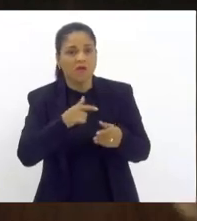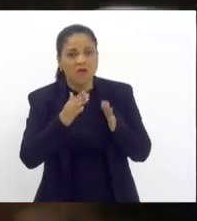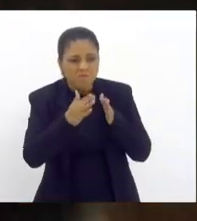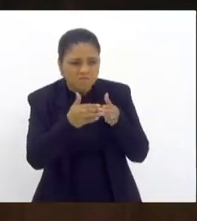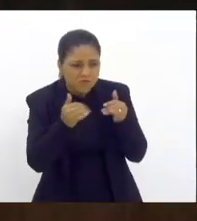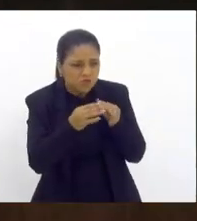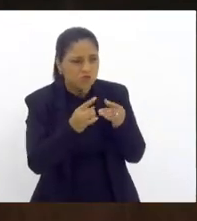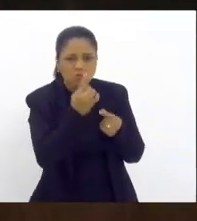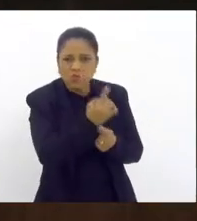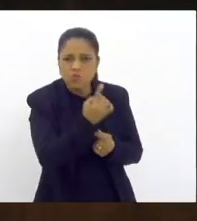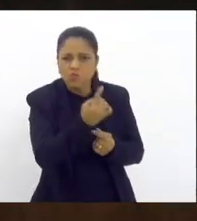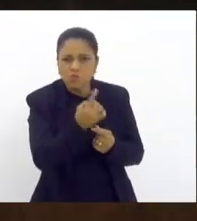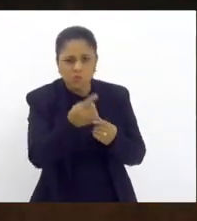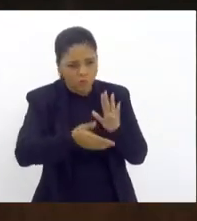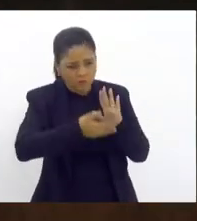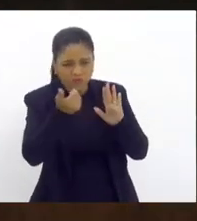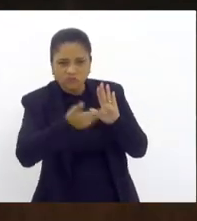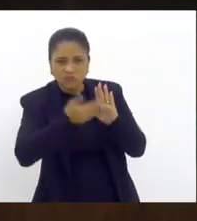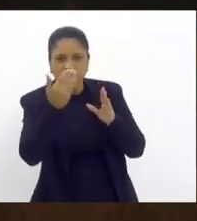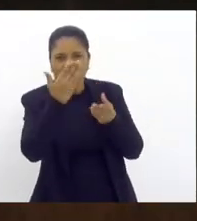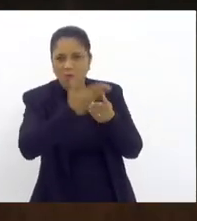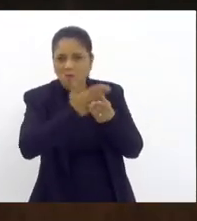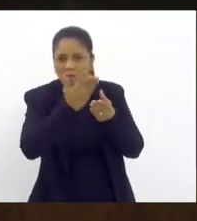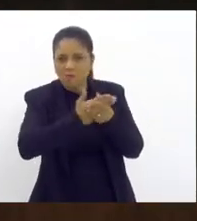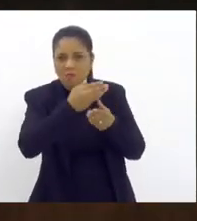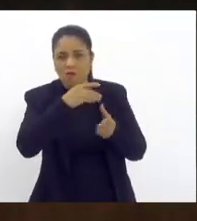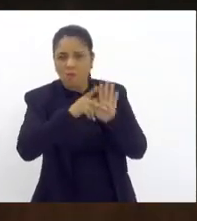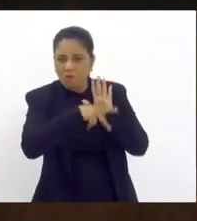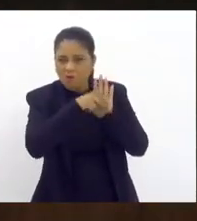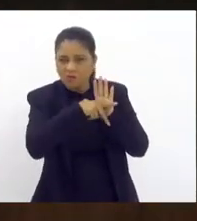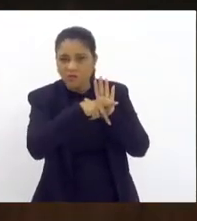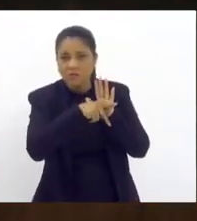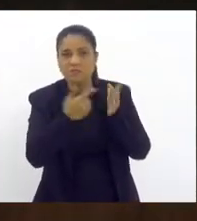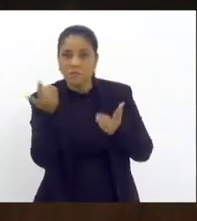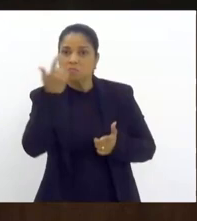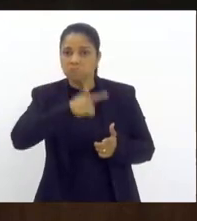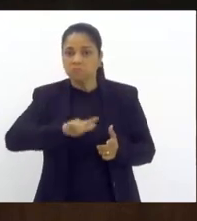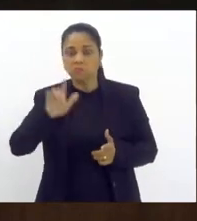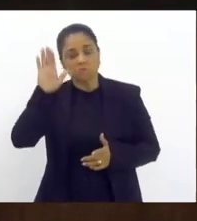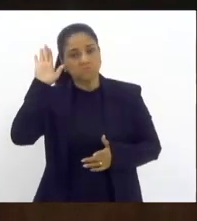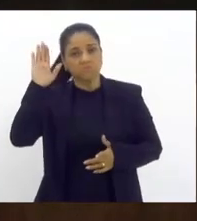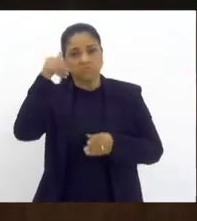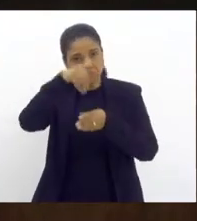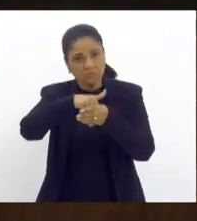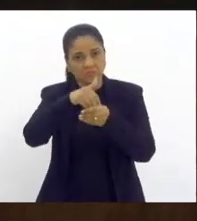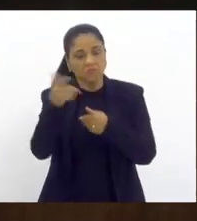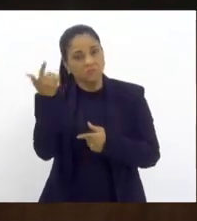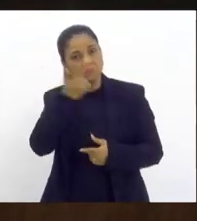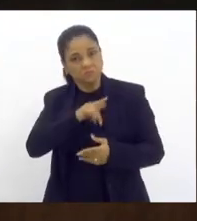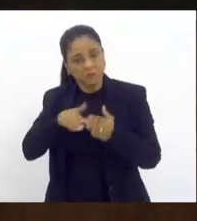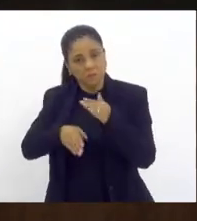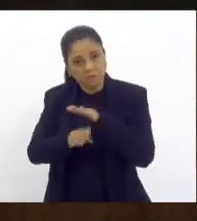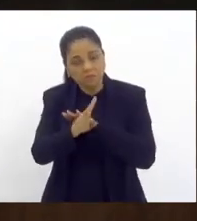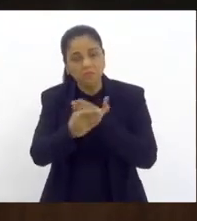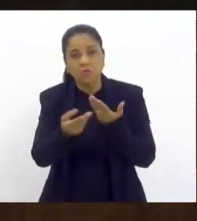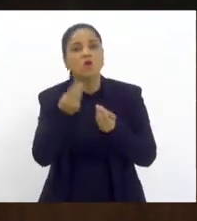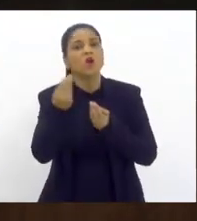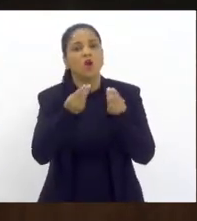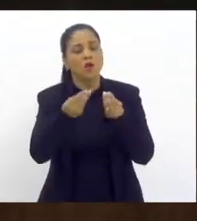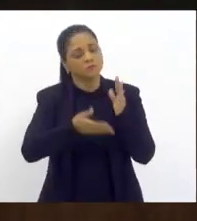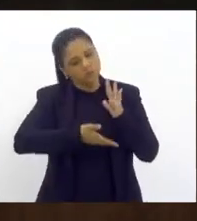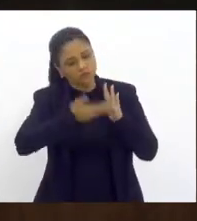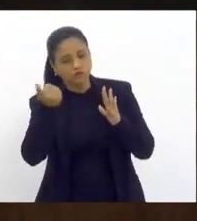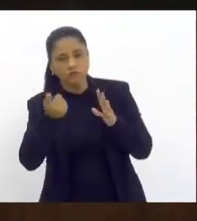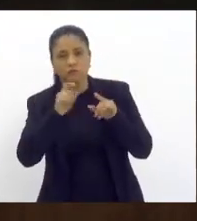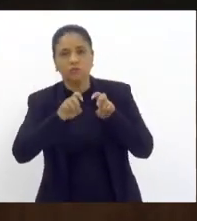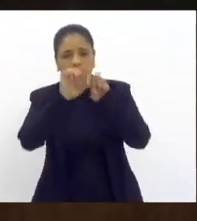ele foi reeleito, os projetos deveriam estar automaticamente desarquivados. Eu tenho esse projeto de resolução, rogo a